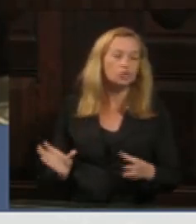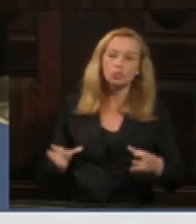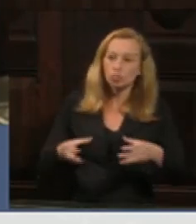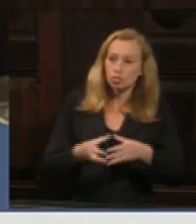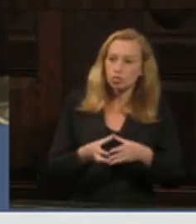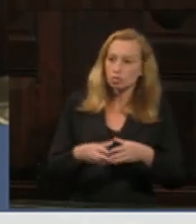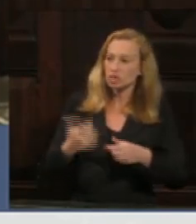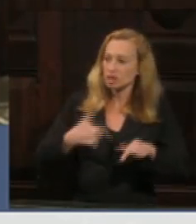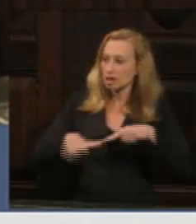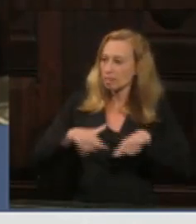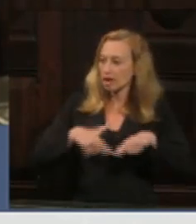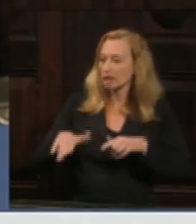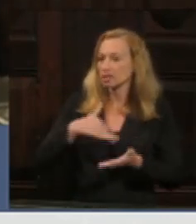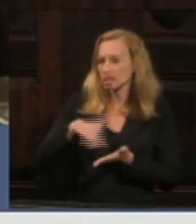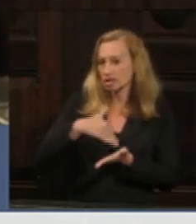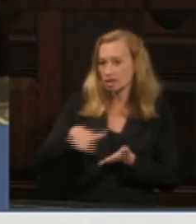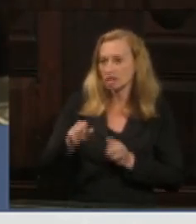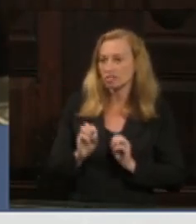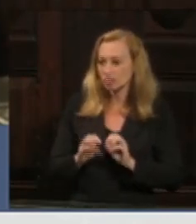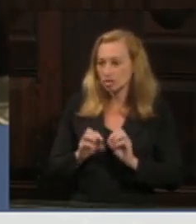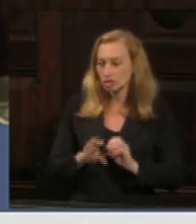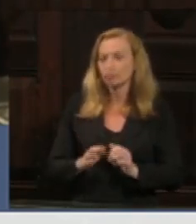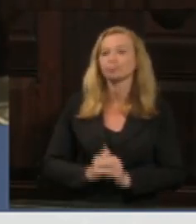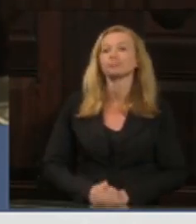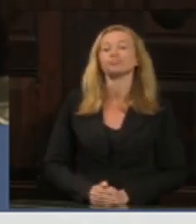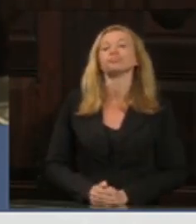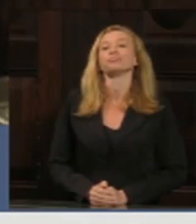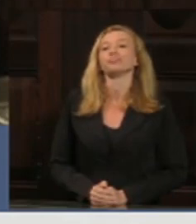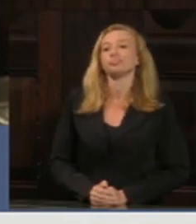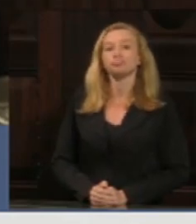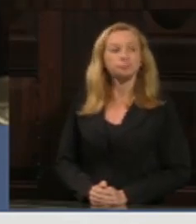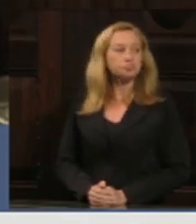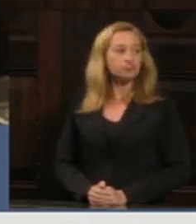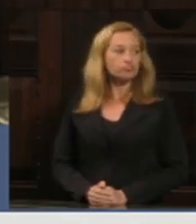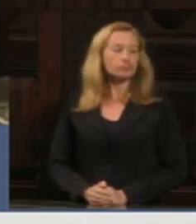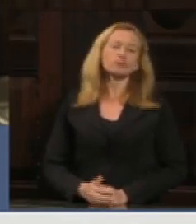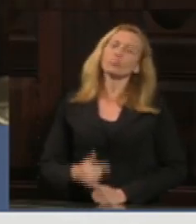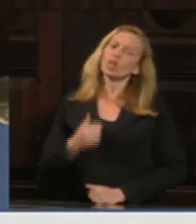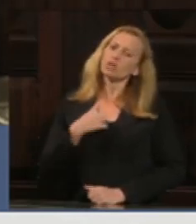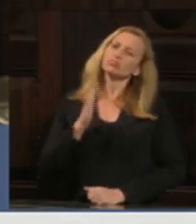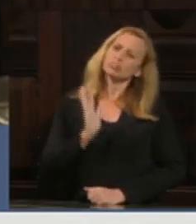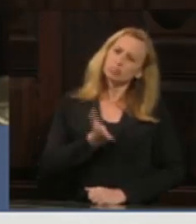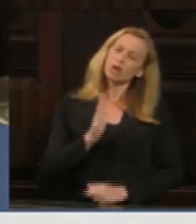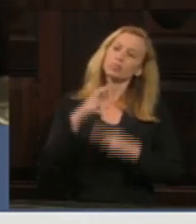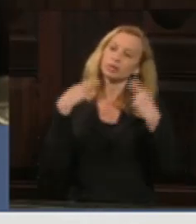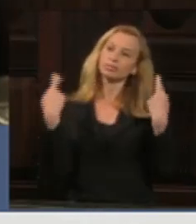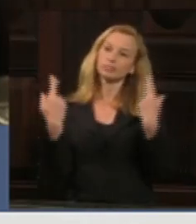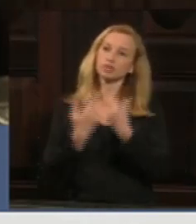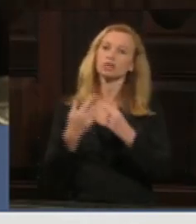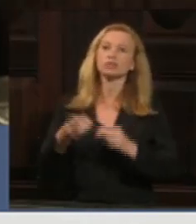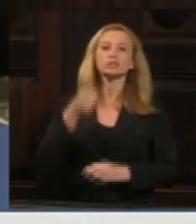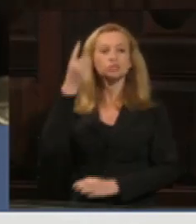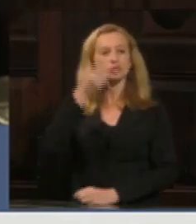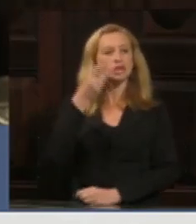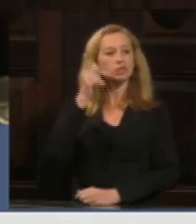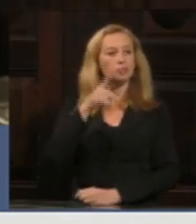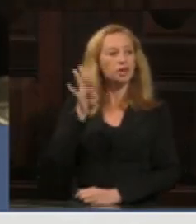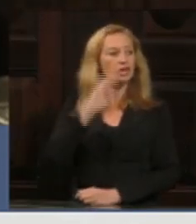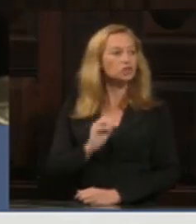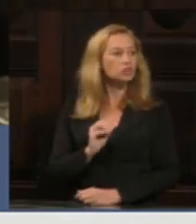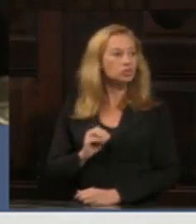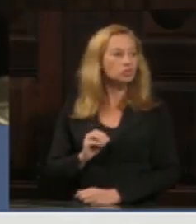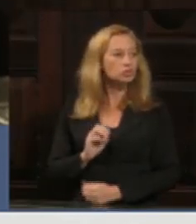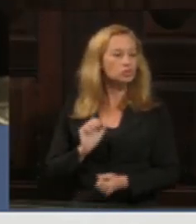gestão na Secretaria de Educação. Eu já tinha feito uma reunião com o deputado Pedro Fernandes, ao lado do